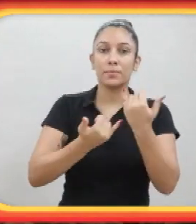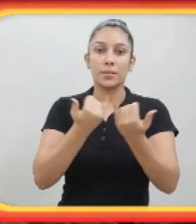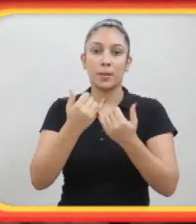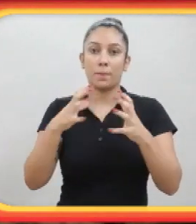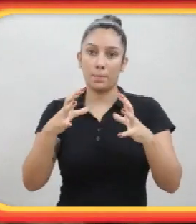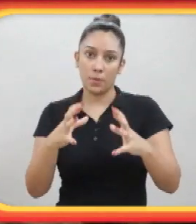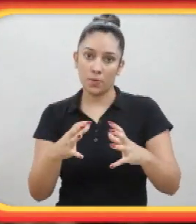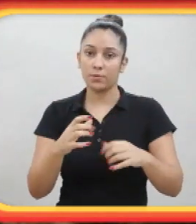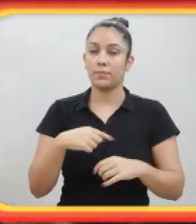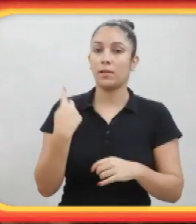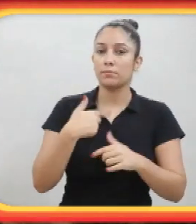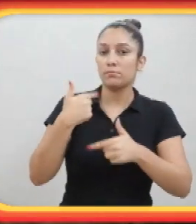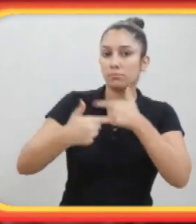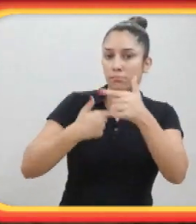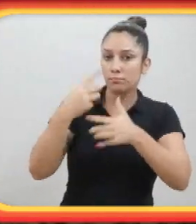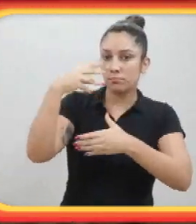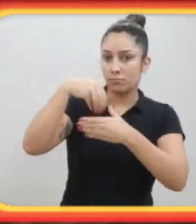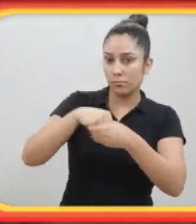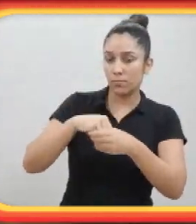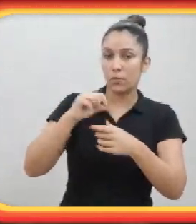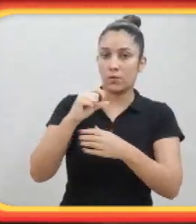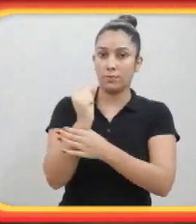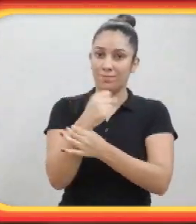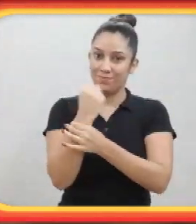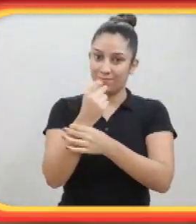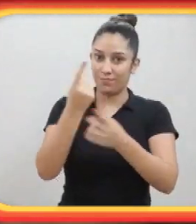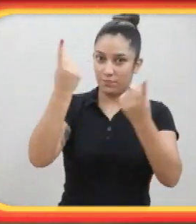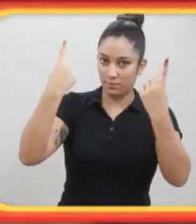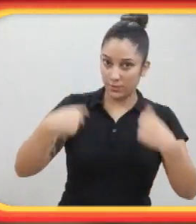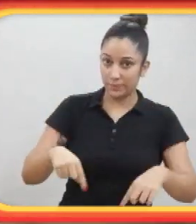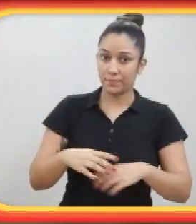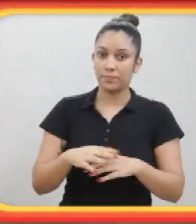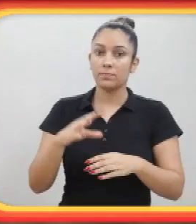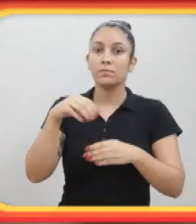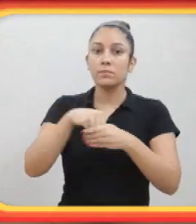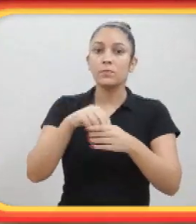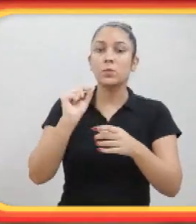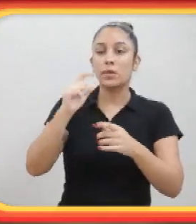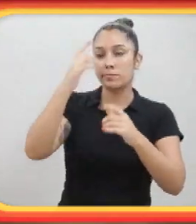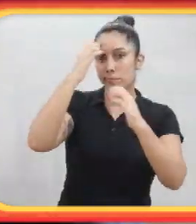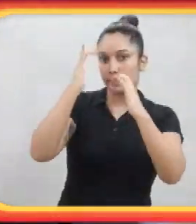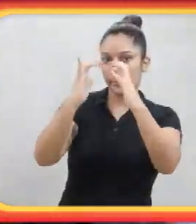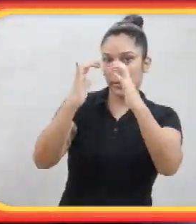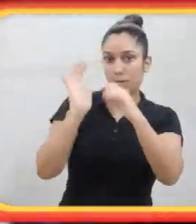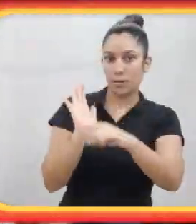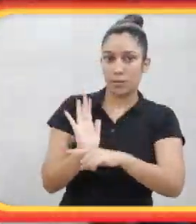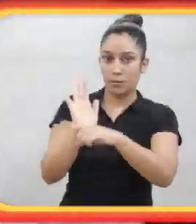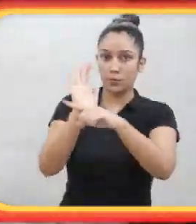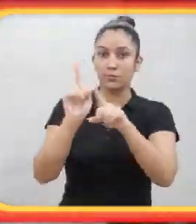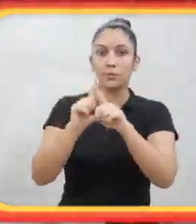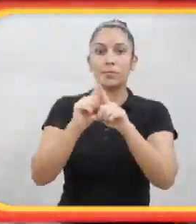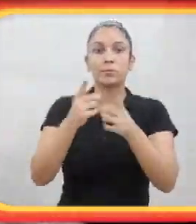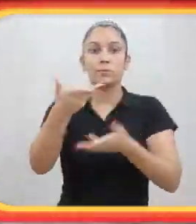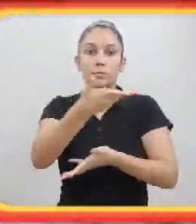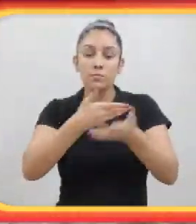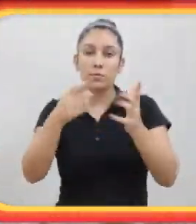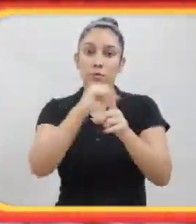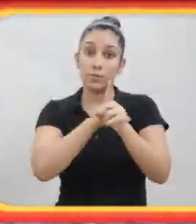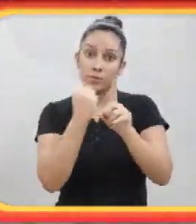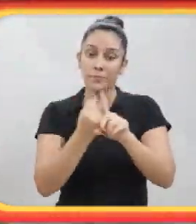tem argolas coloridas, a gente tem o bastão, a gente tem bolas. Então, a gente trabalha dentro de uma